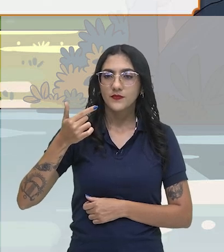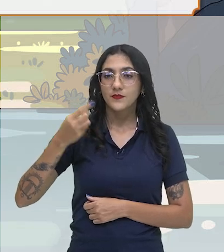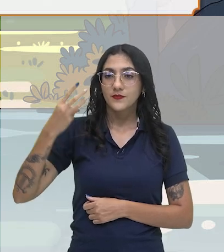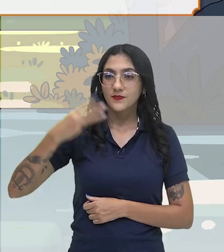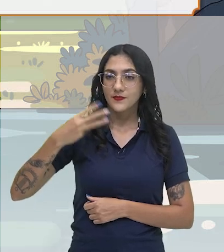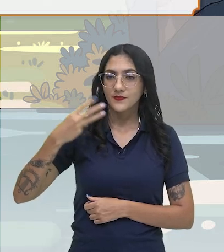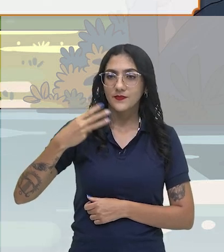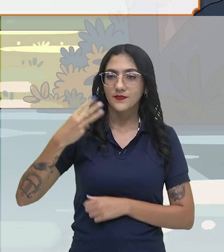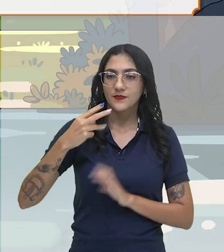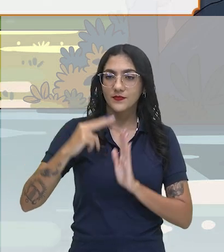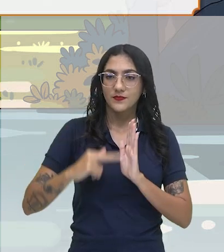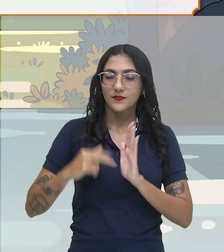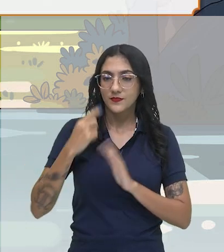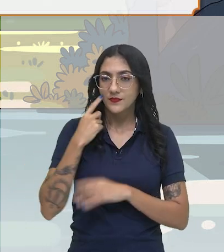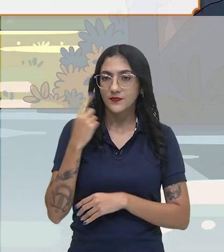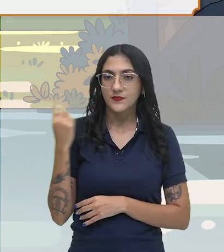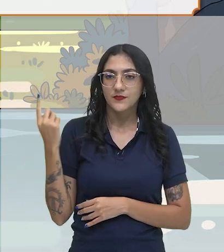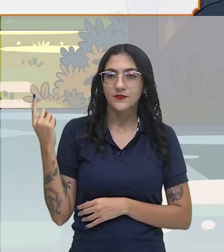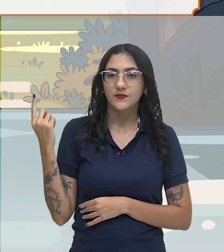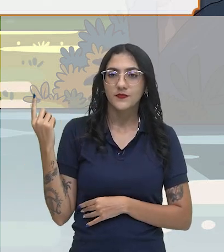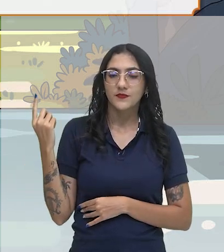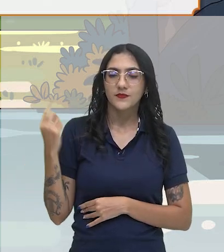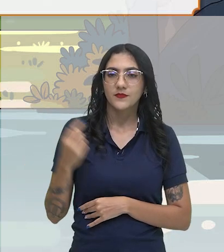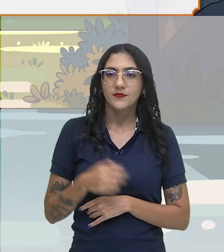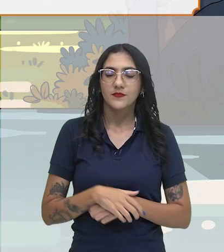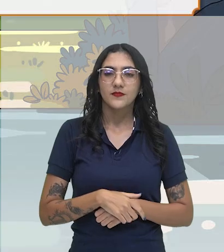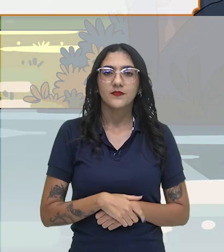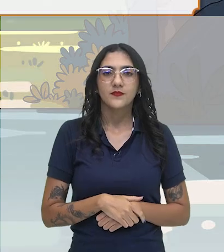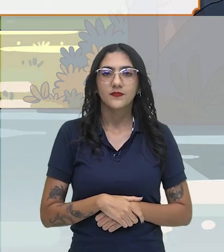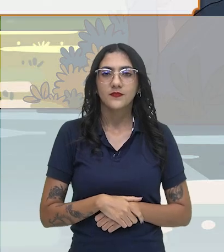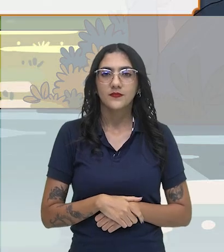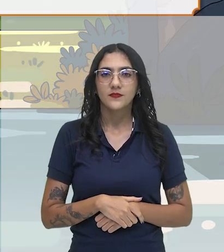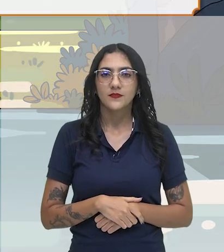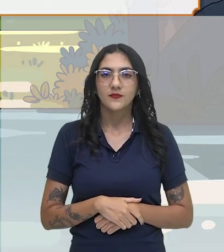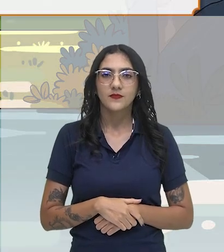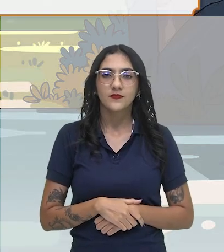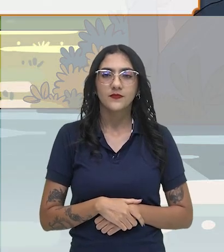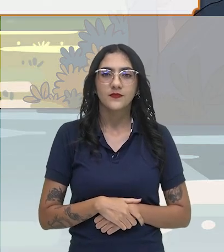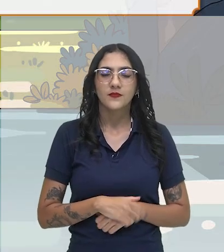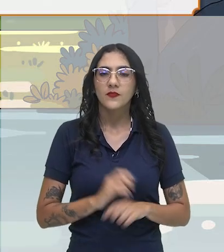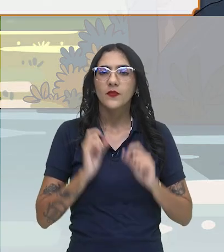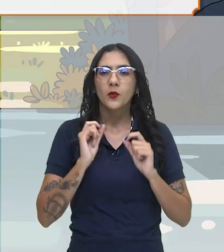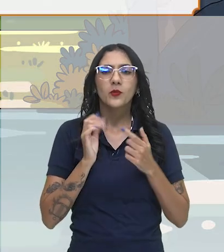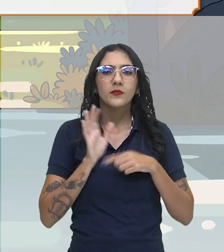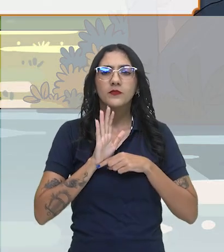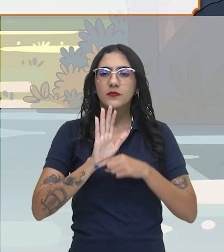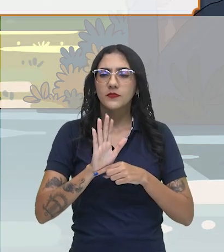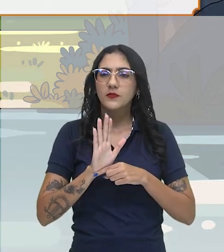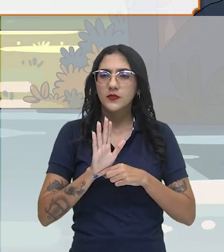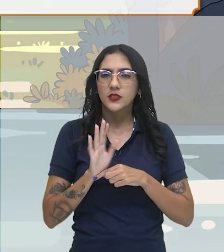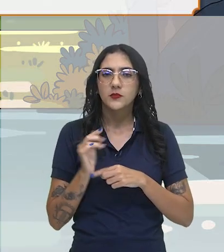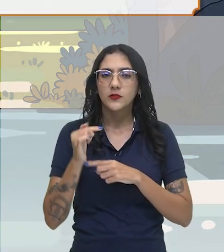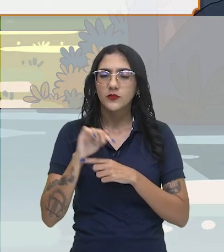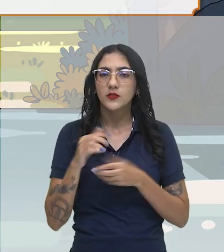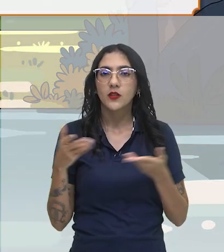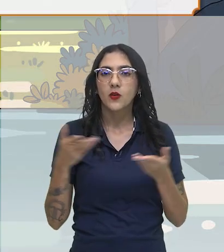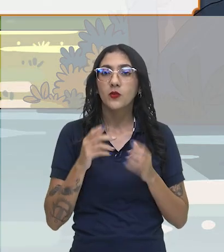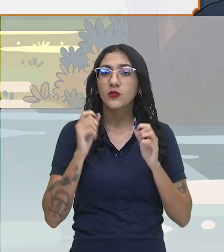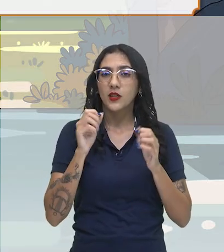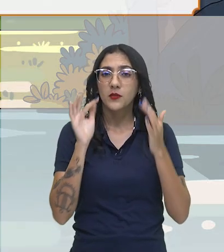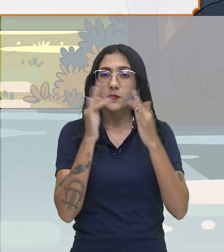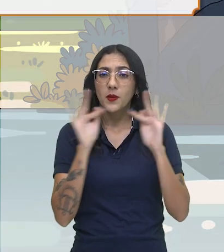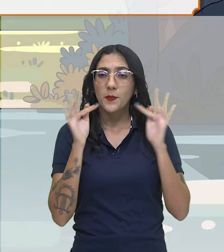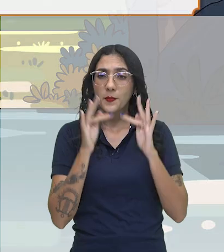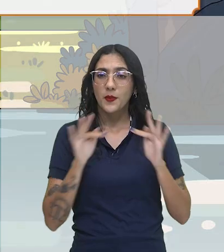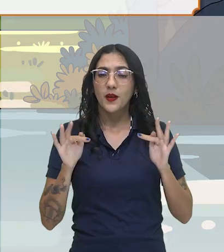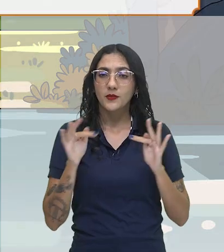sandbank, in the forest, Tupã and other gods. O que eu quero mostrar para vocês, na verdade, são estas coisas aqui,